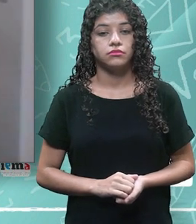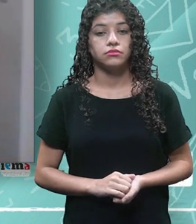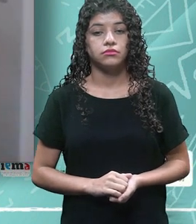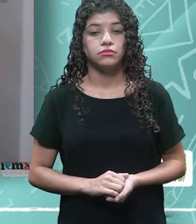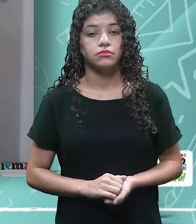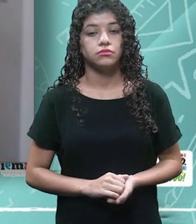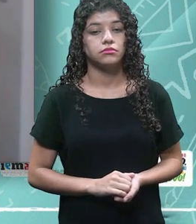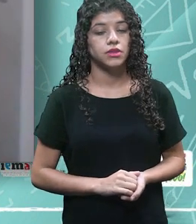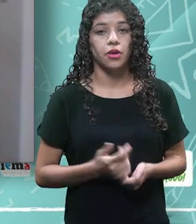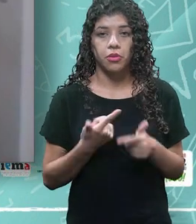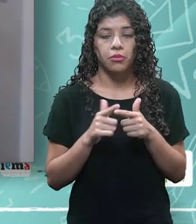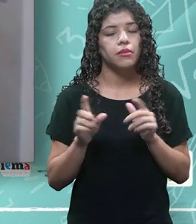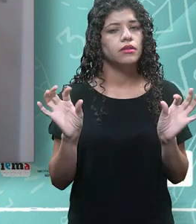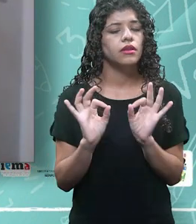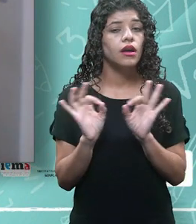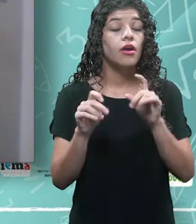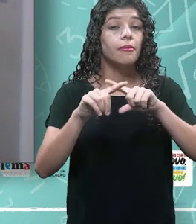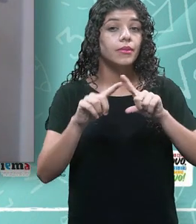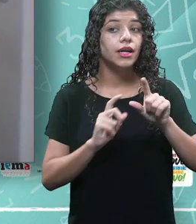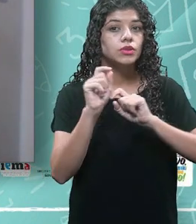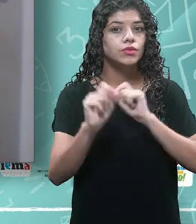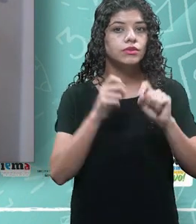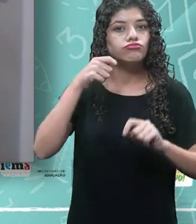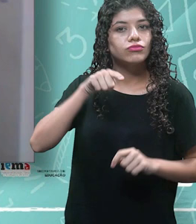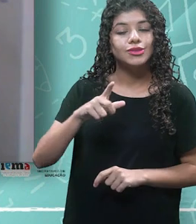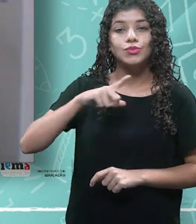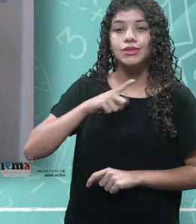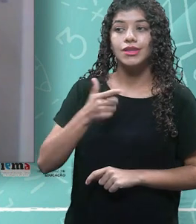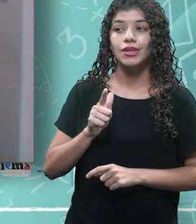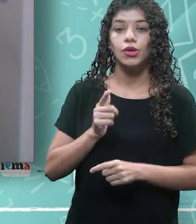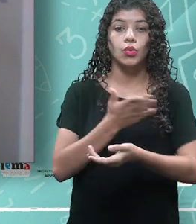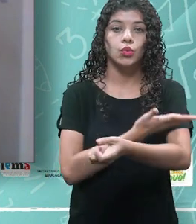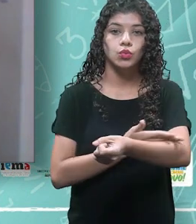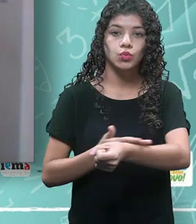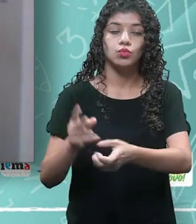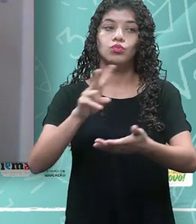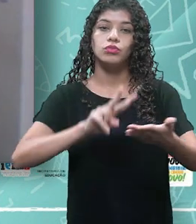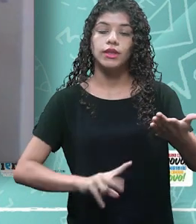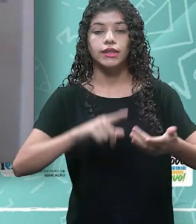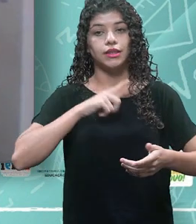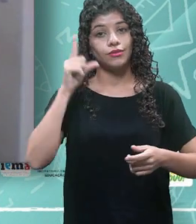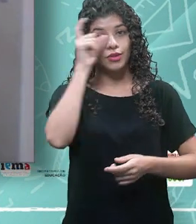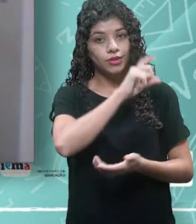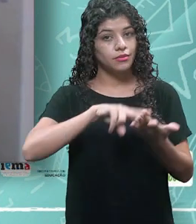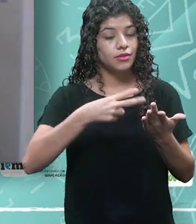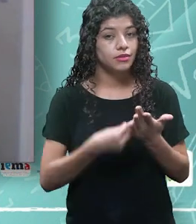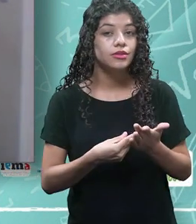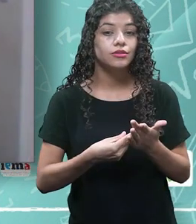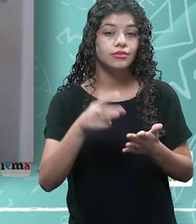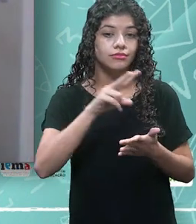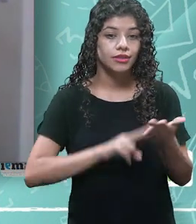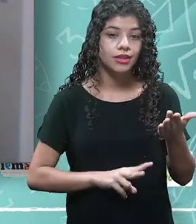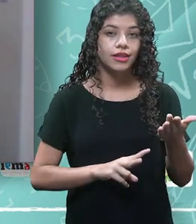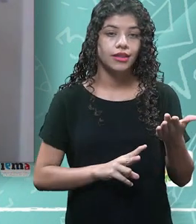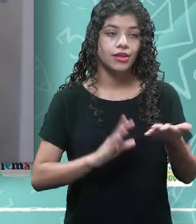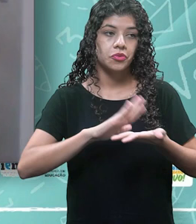pelo tablet não que isso seja um problema a questão é se você não tem o hábito de ler sempre e tem dificuldade em interpretação esse